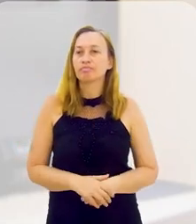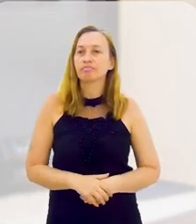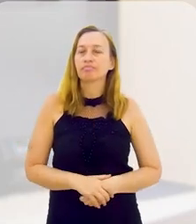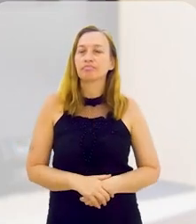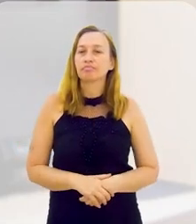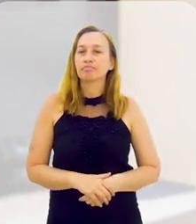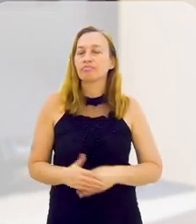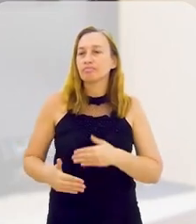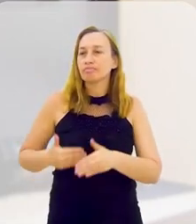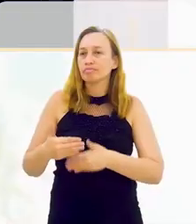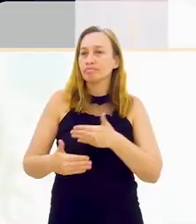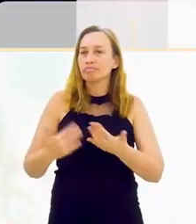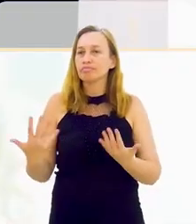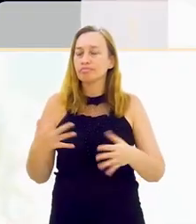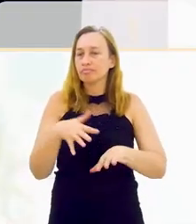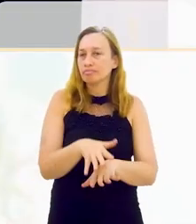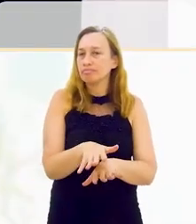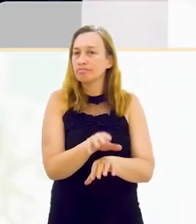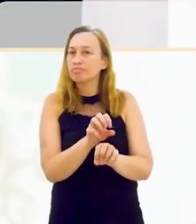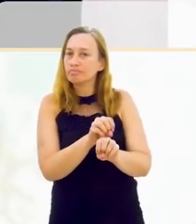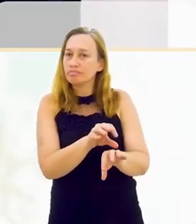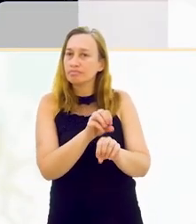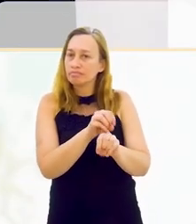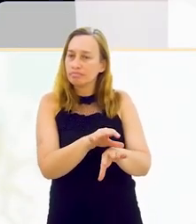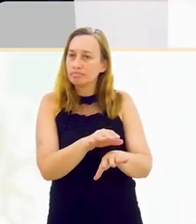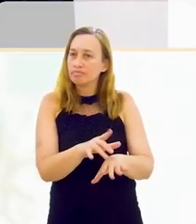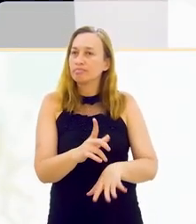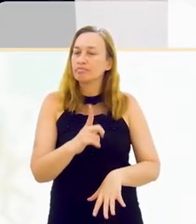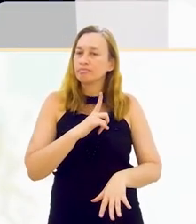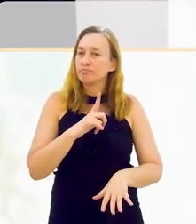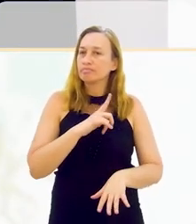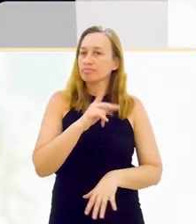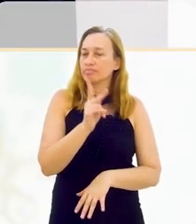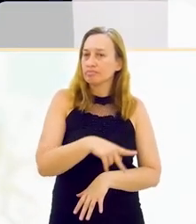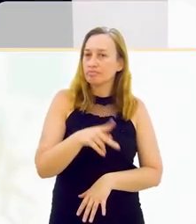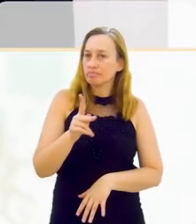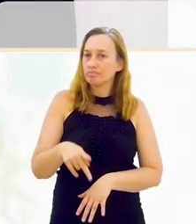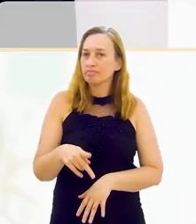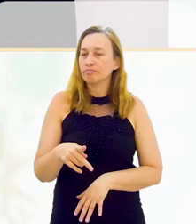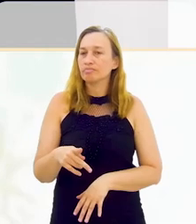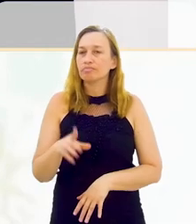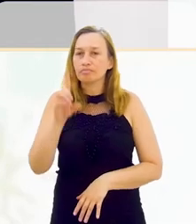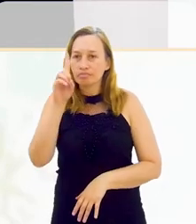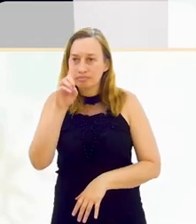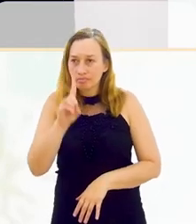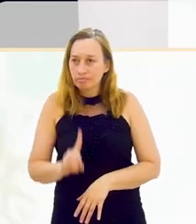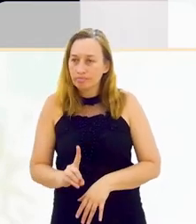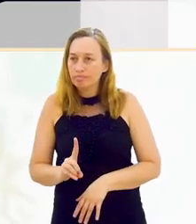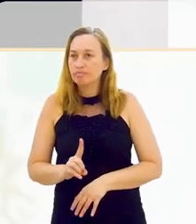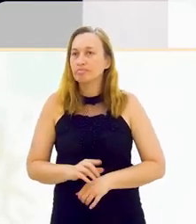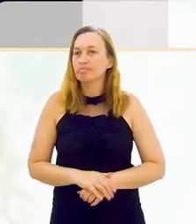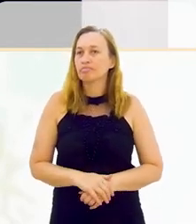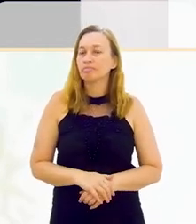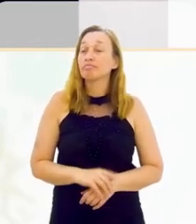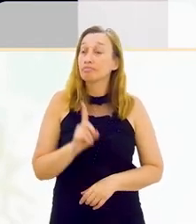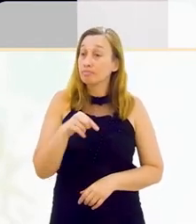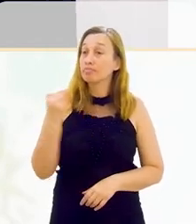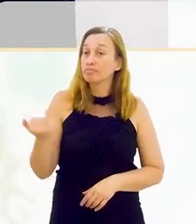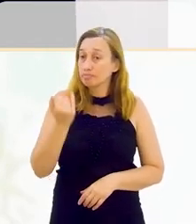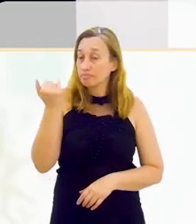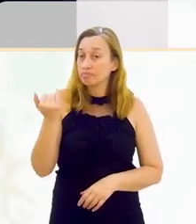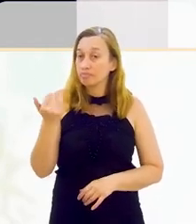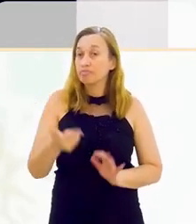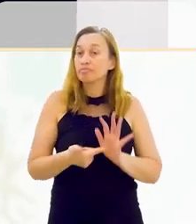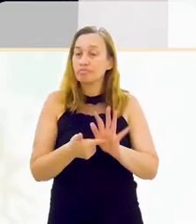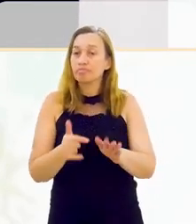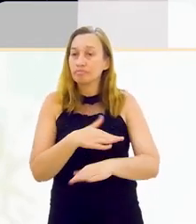disso, inclusive, em processo de inclusão em educação, termos professores com deficiência.